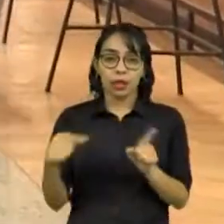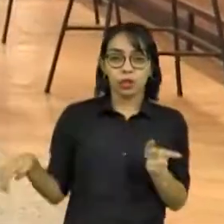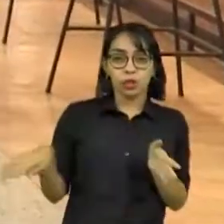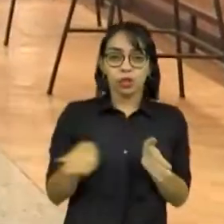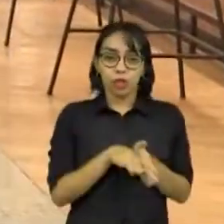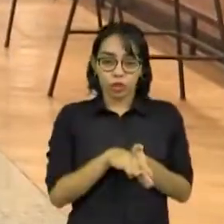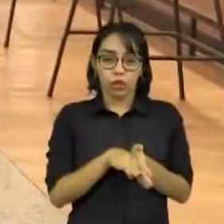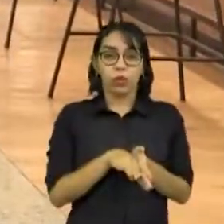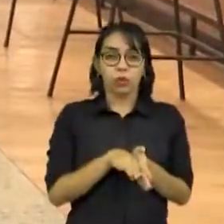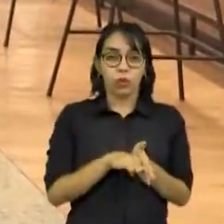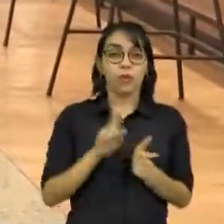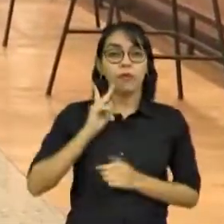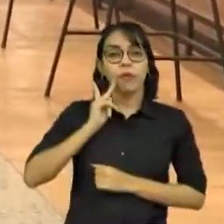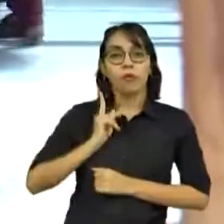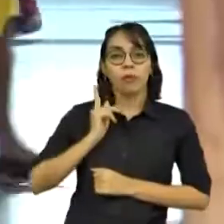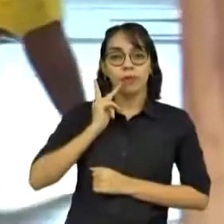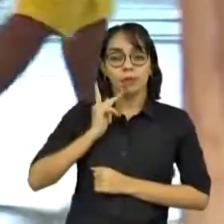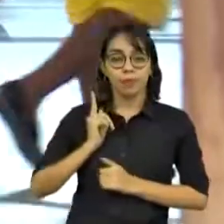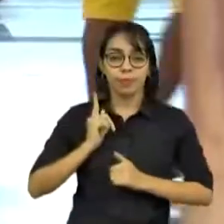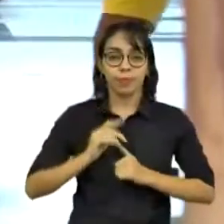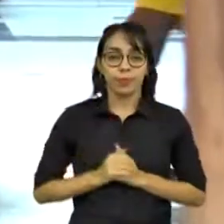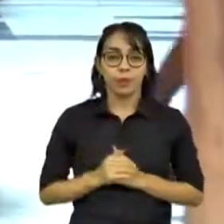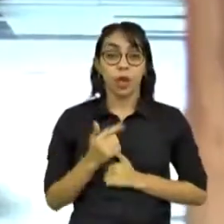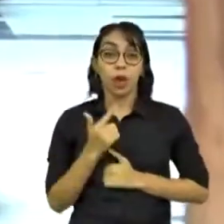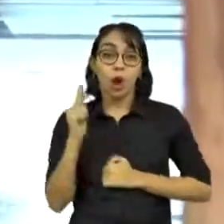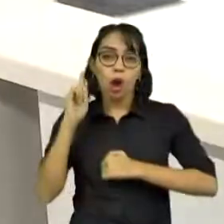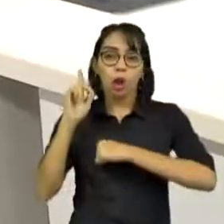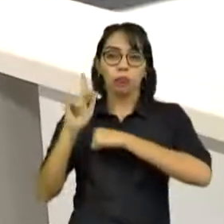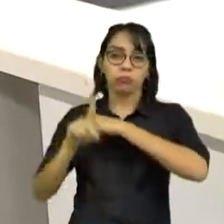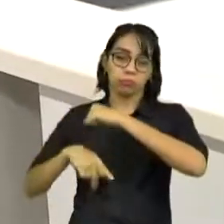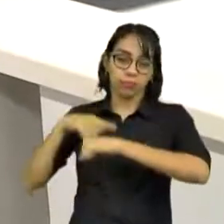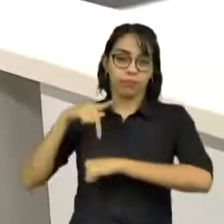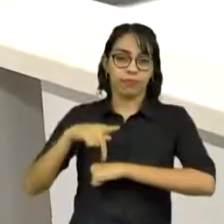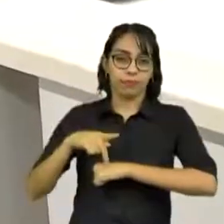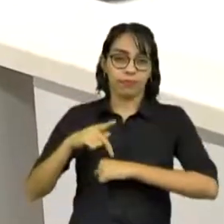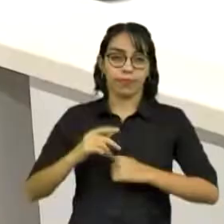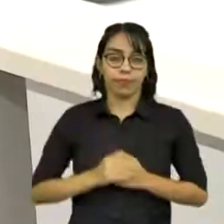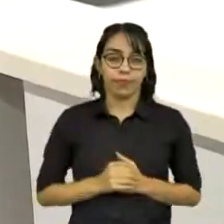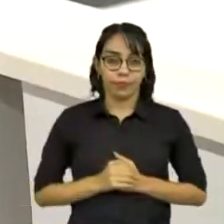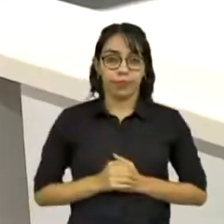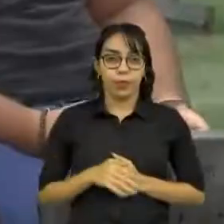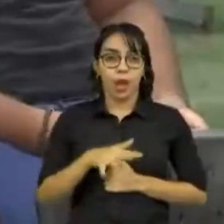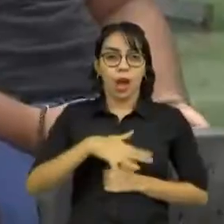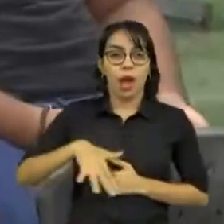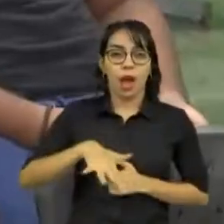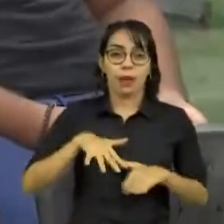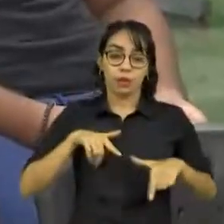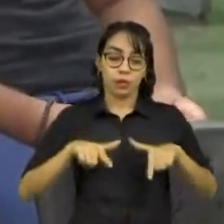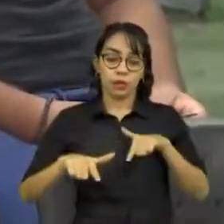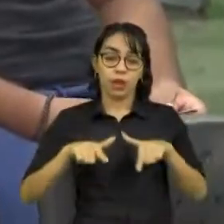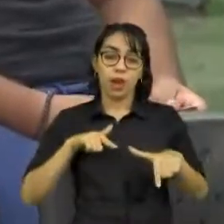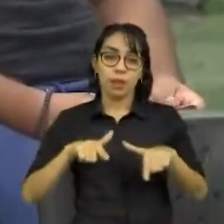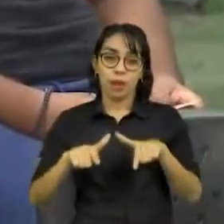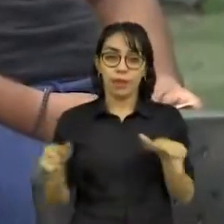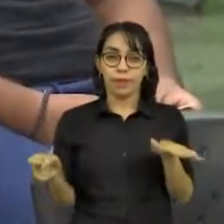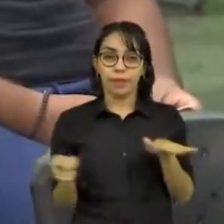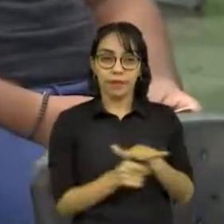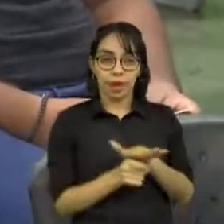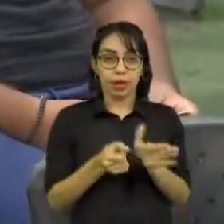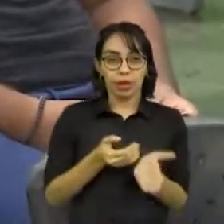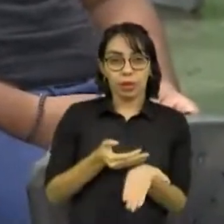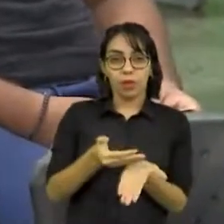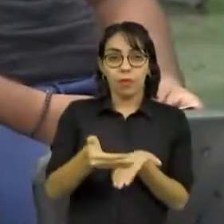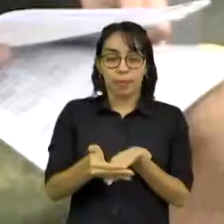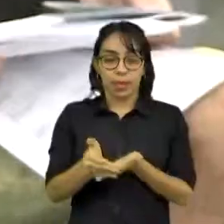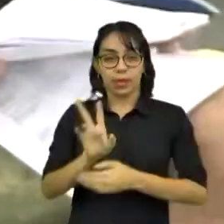em Fortaleza chega de outros países. Mercado de trabalho. Ceará inicia as contratações